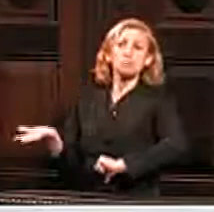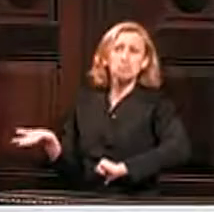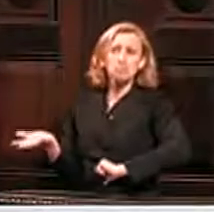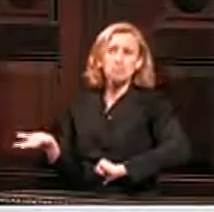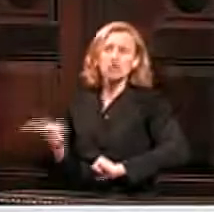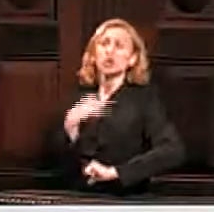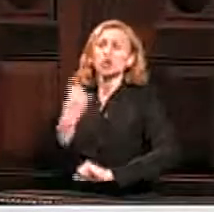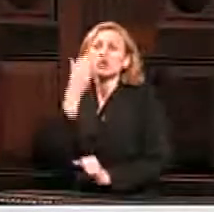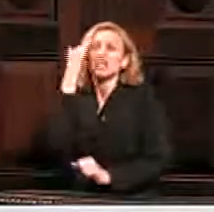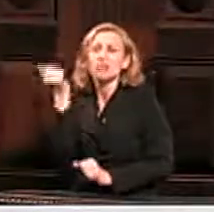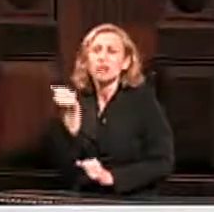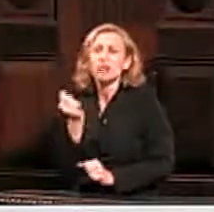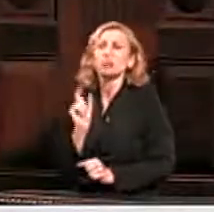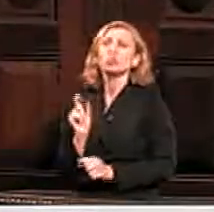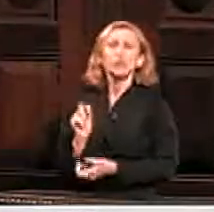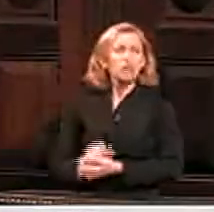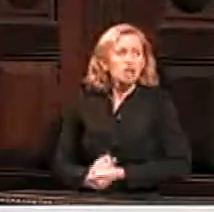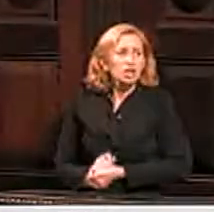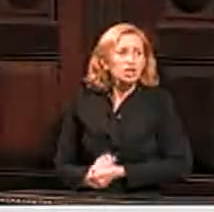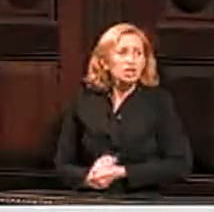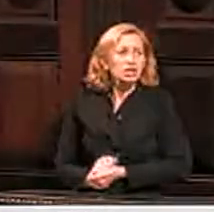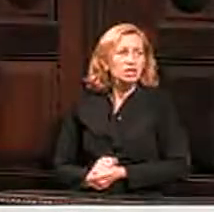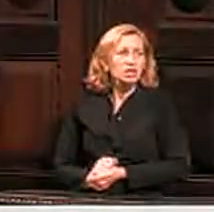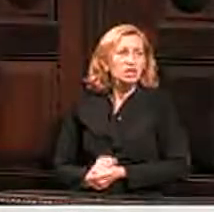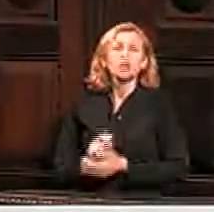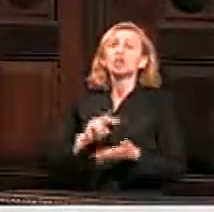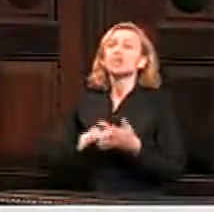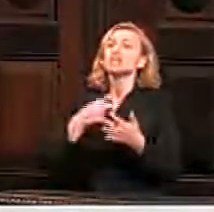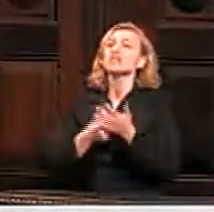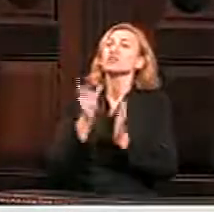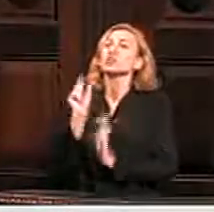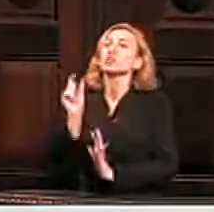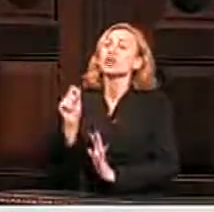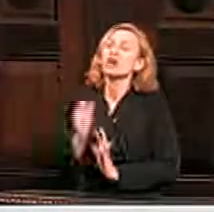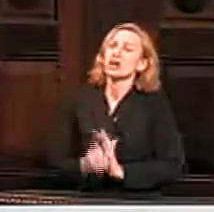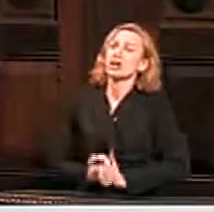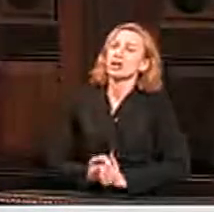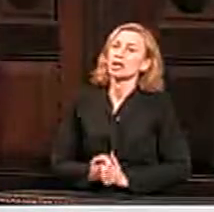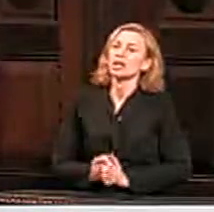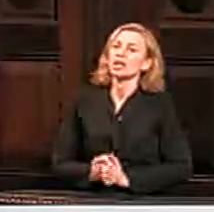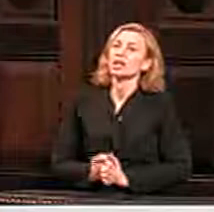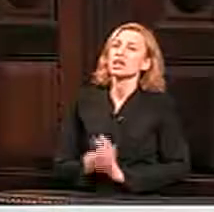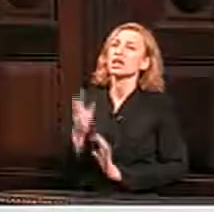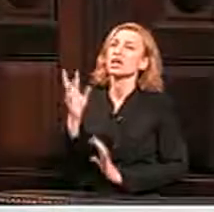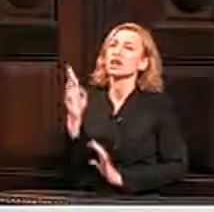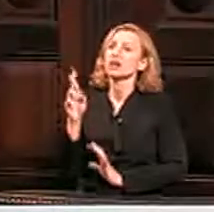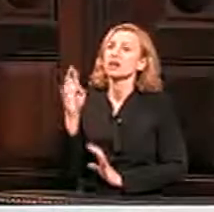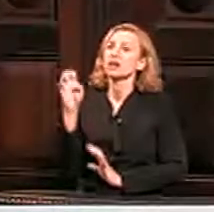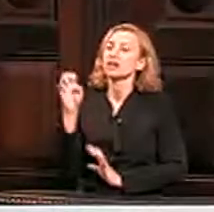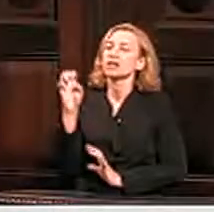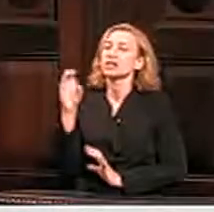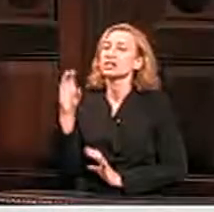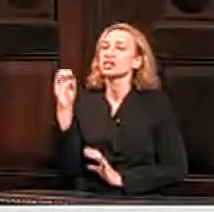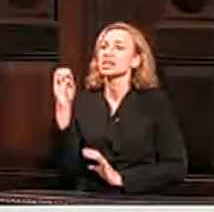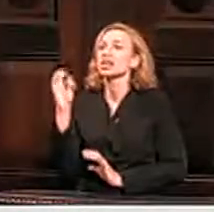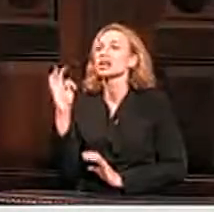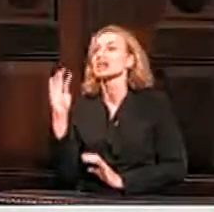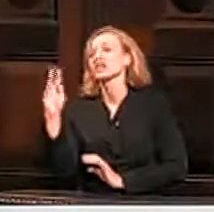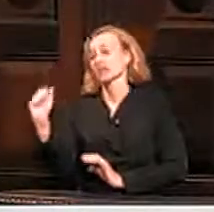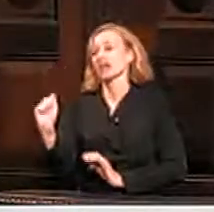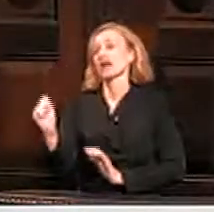é que a perda, isto significa perda de receita. Nós temos debatido aqui muito, de